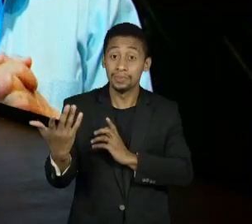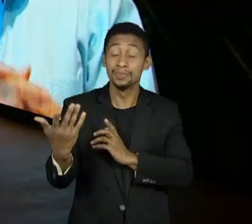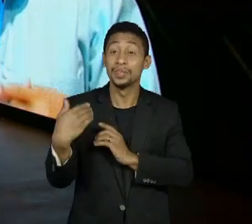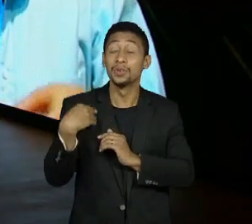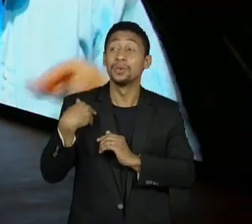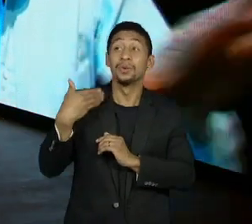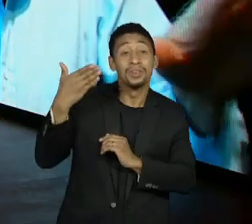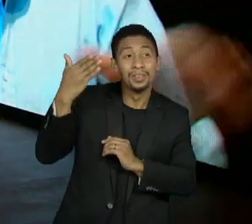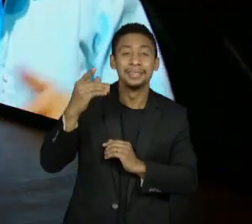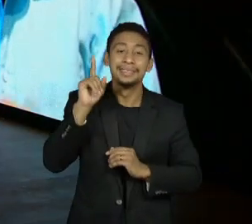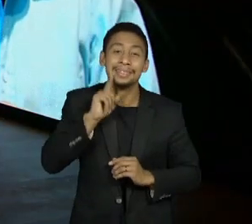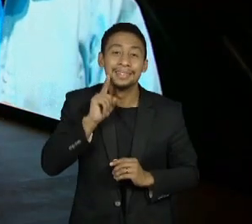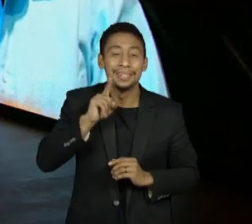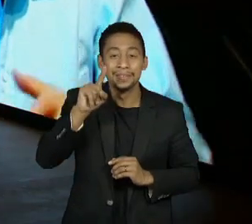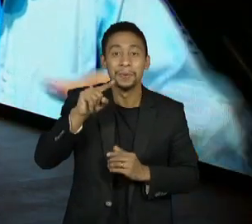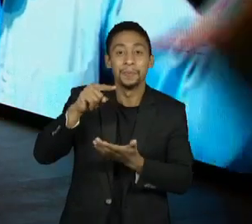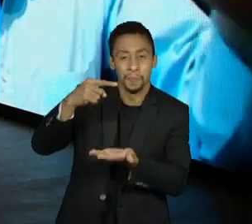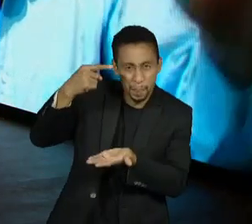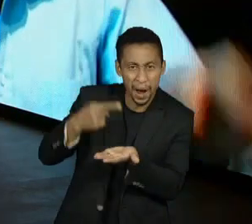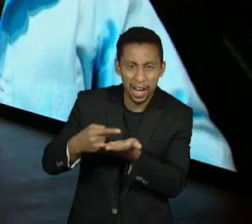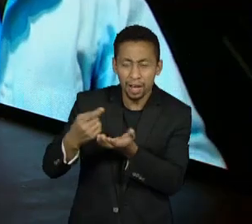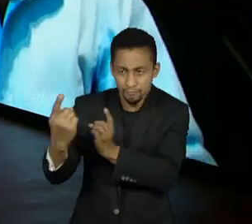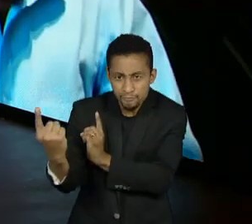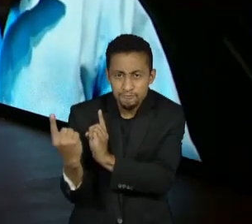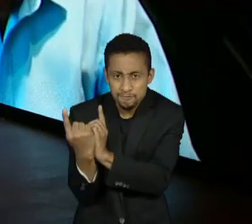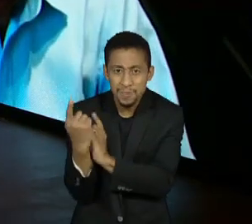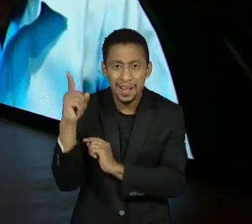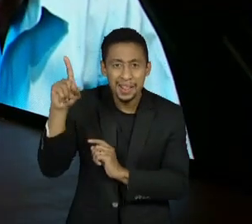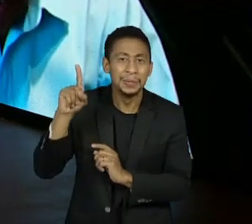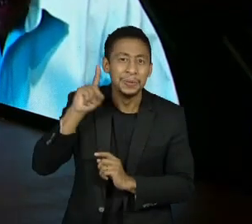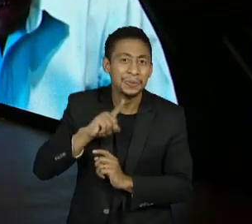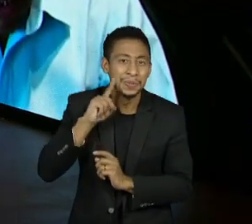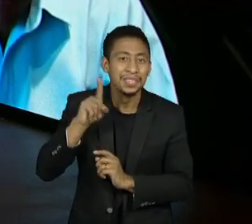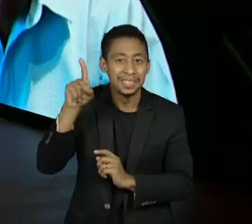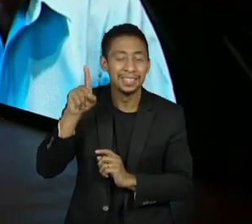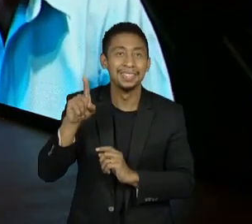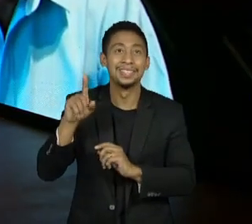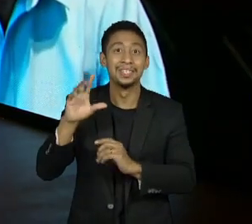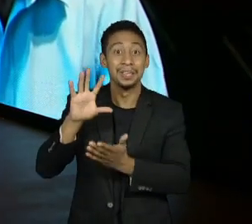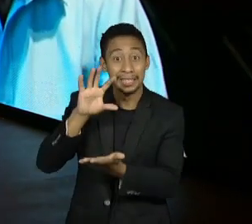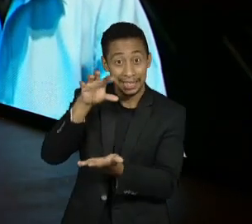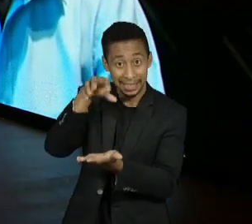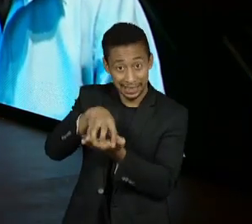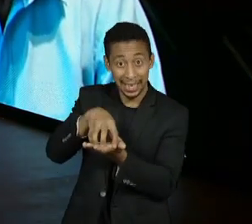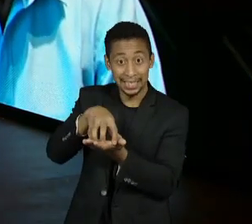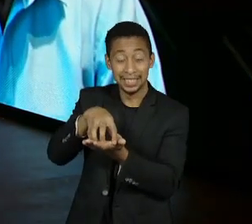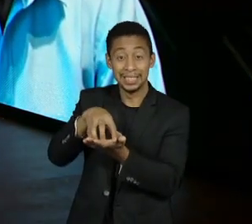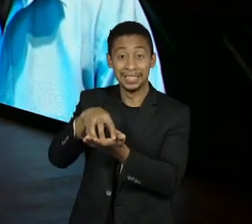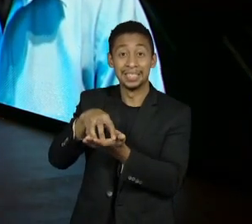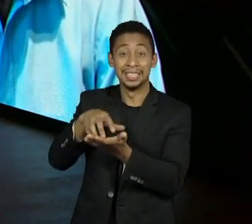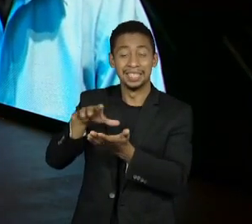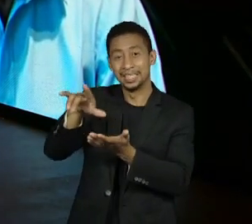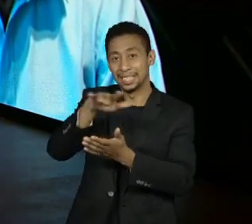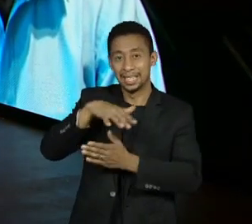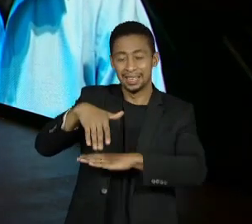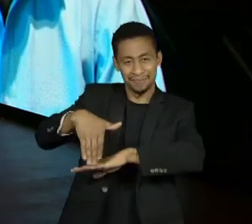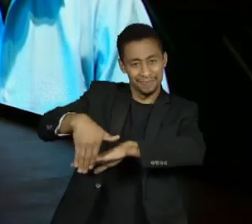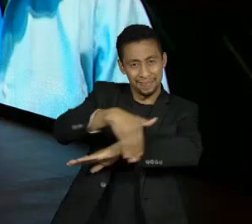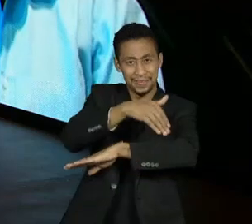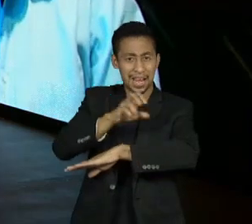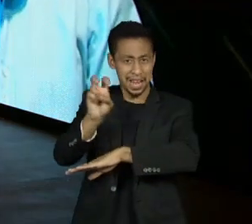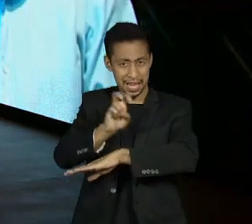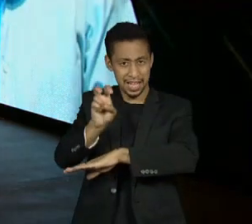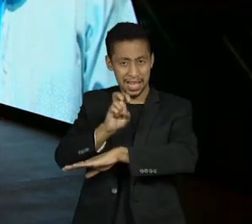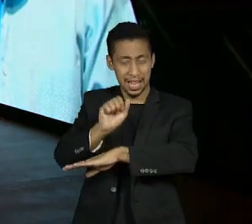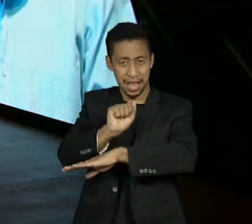também. Marquei um encontro com ele lá na sede do Cosmos, na Quinta Avenida.